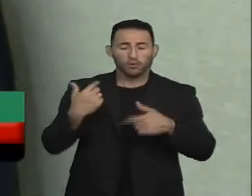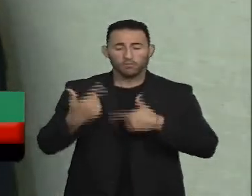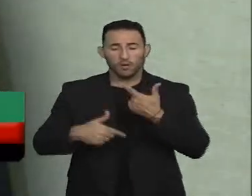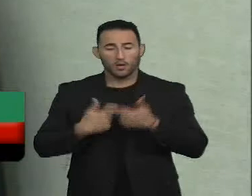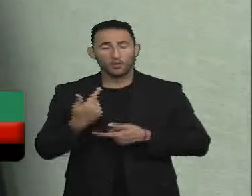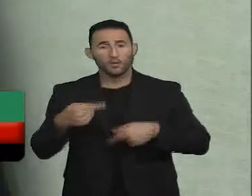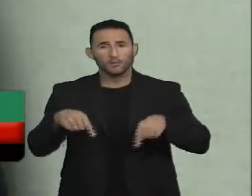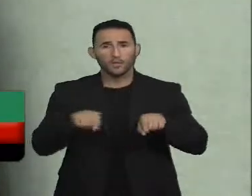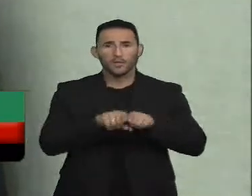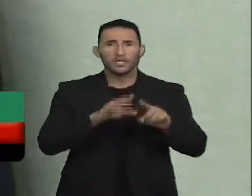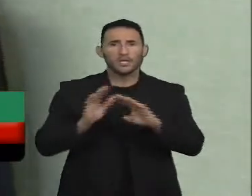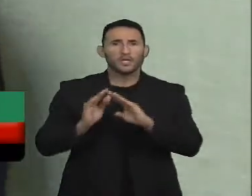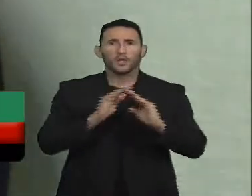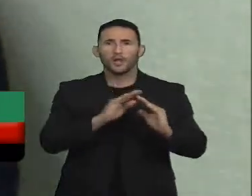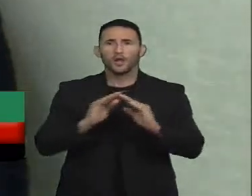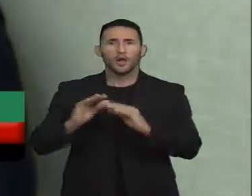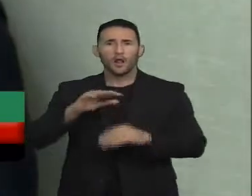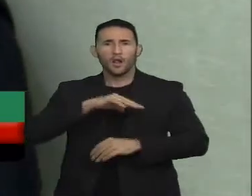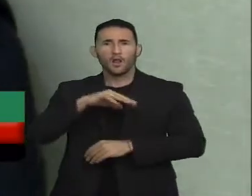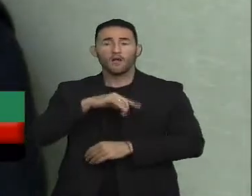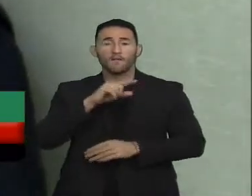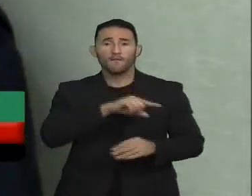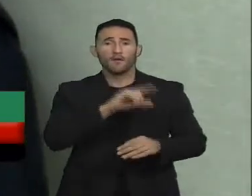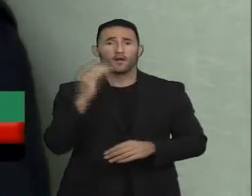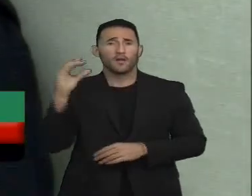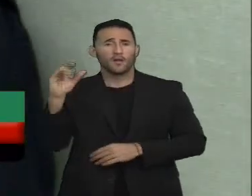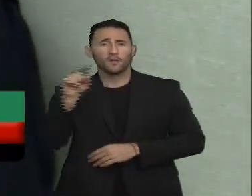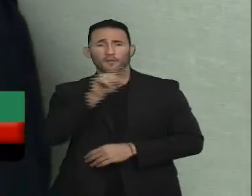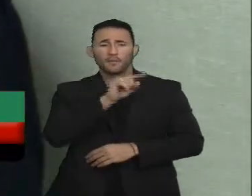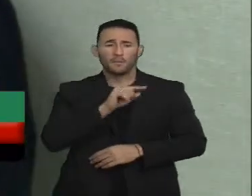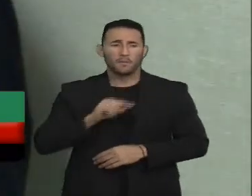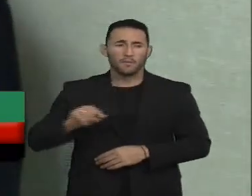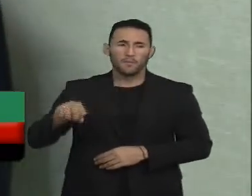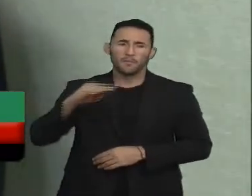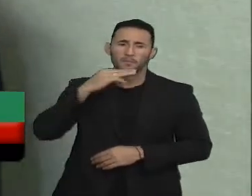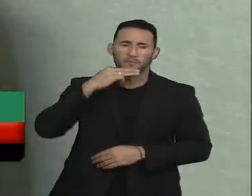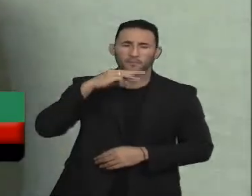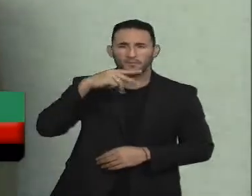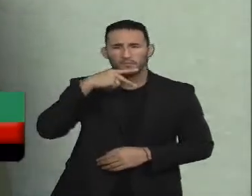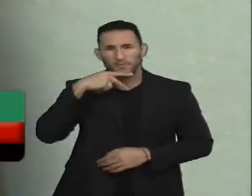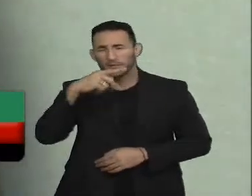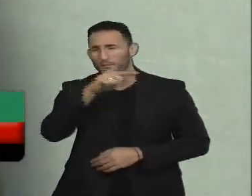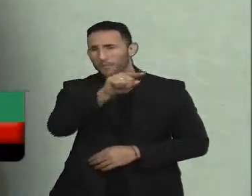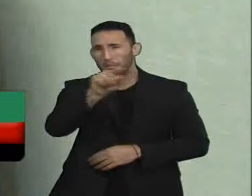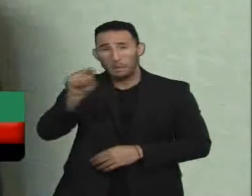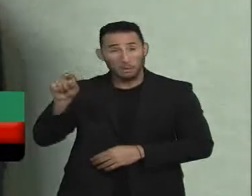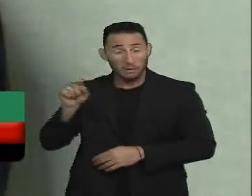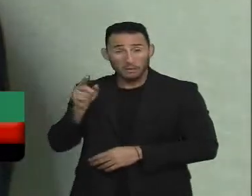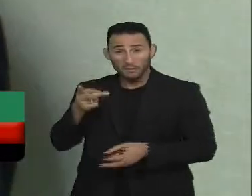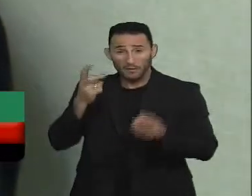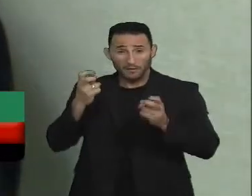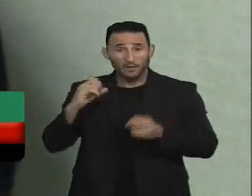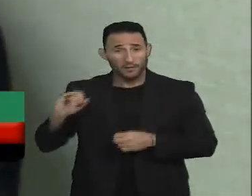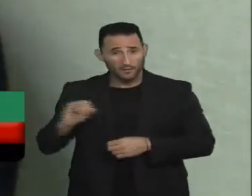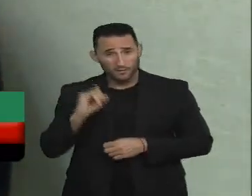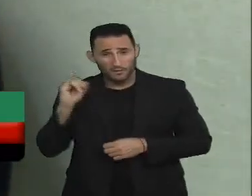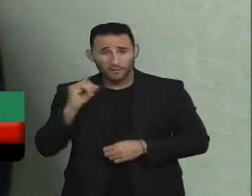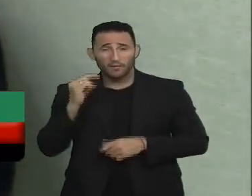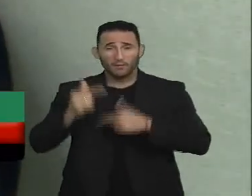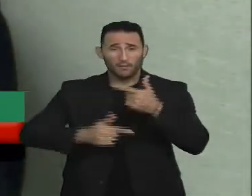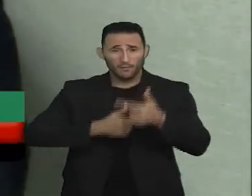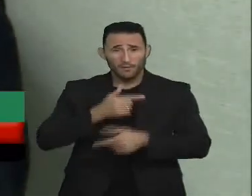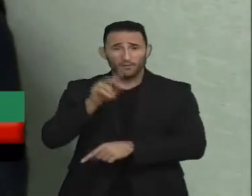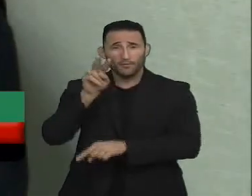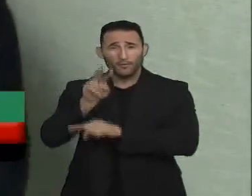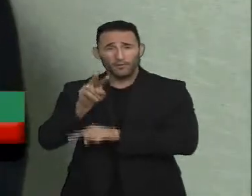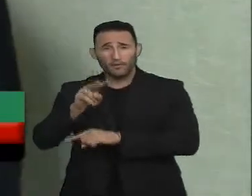cidades vizinhas, Barueri, Santana, Parnaíba, enfim, todas as cidades da região, como são importantes os guardas